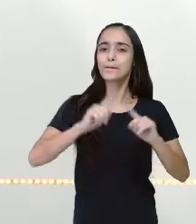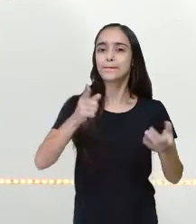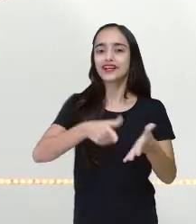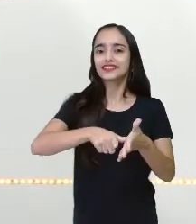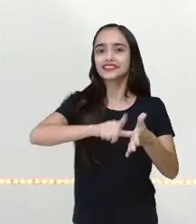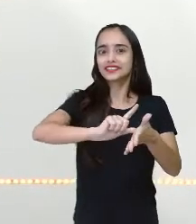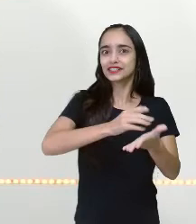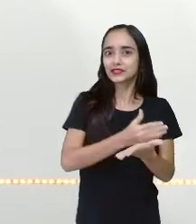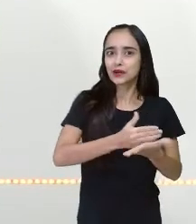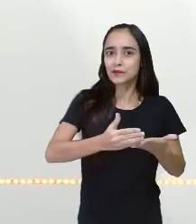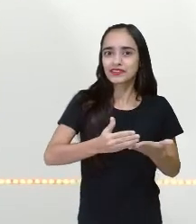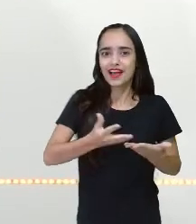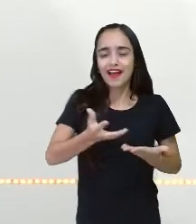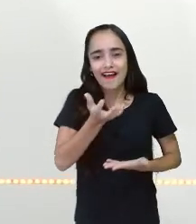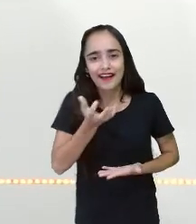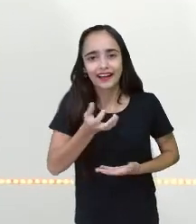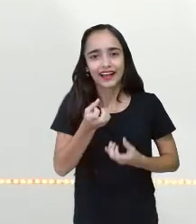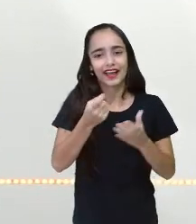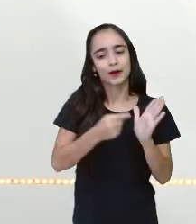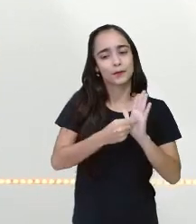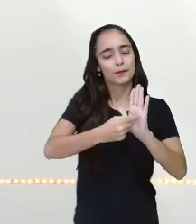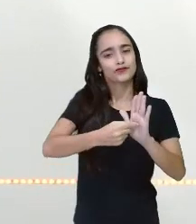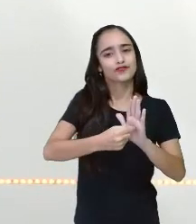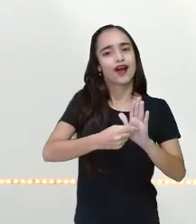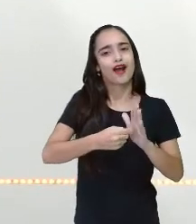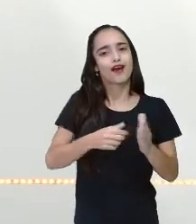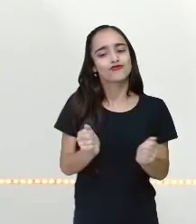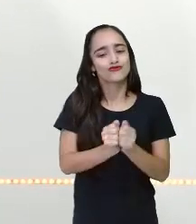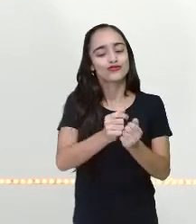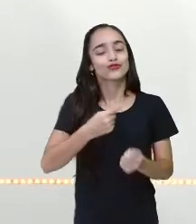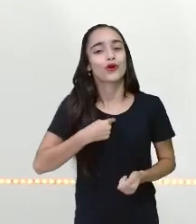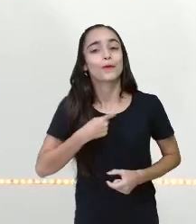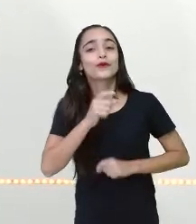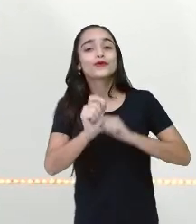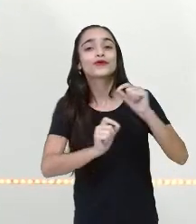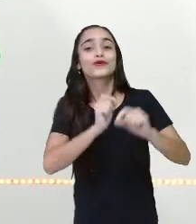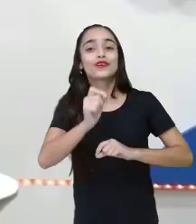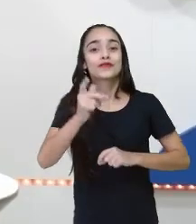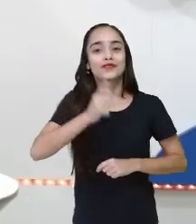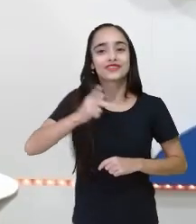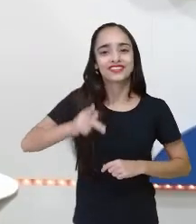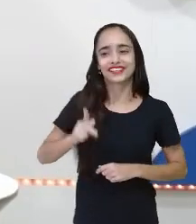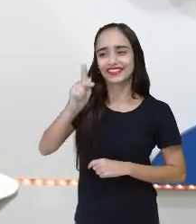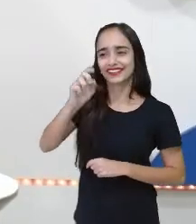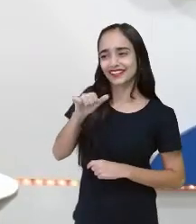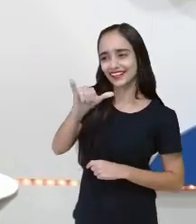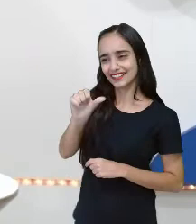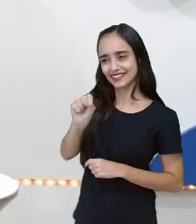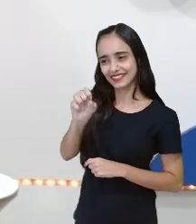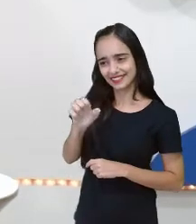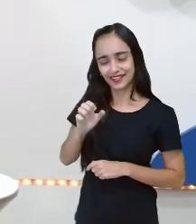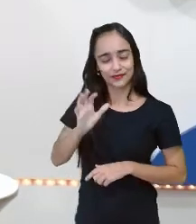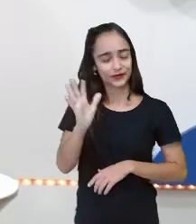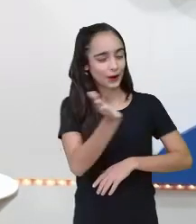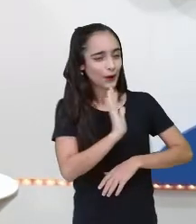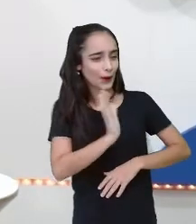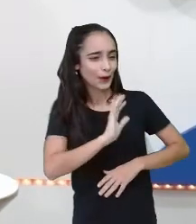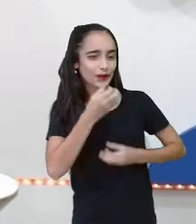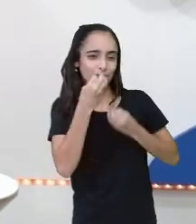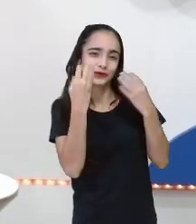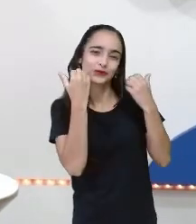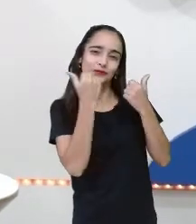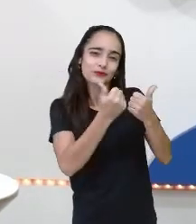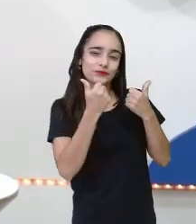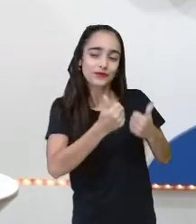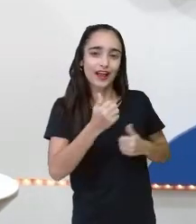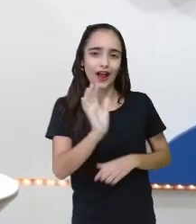quem está aqui comigo, né? Eu estou aqui com a professora Casey. E aí, Casey? Olá, professora Sandra, tudo bem? Tudo bem, estudantes? Eu